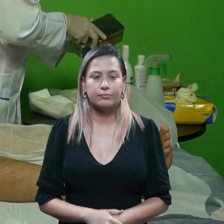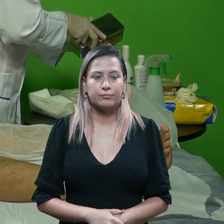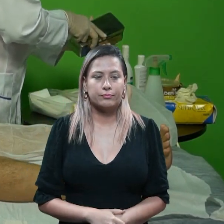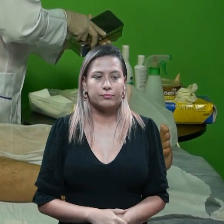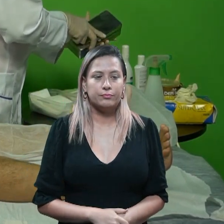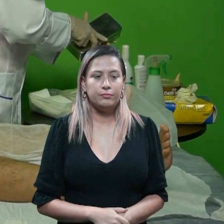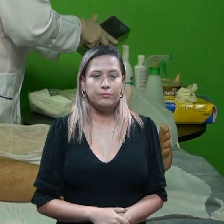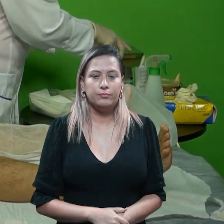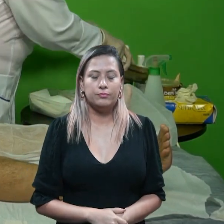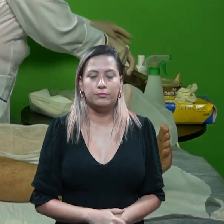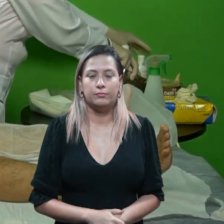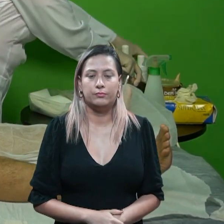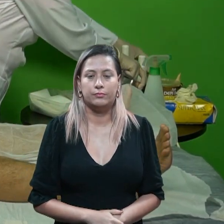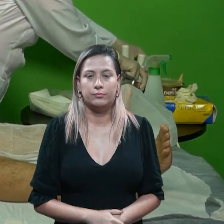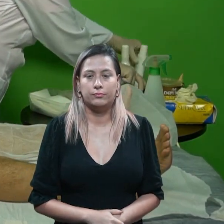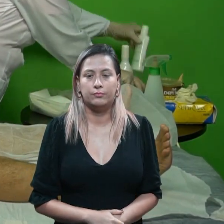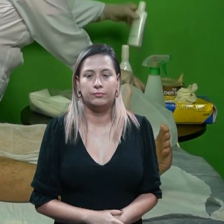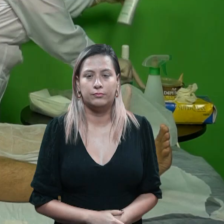Um chumaço de algodão,